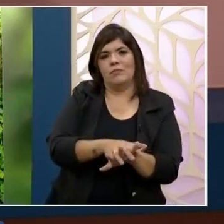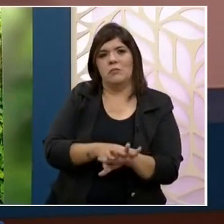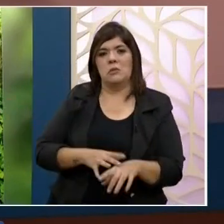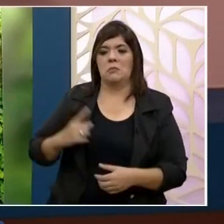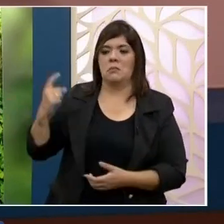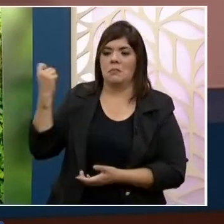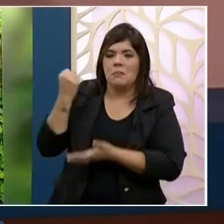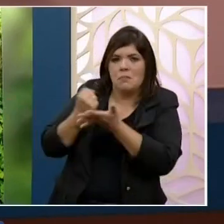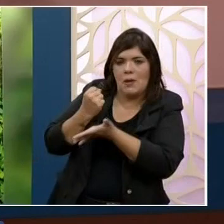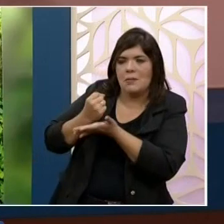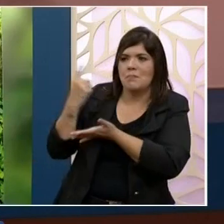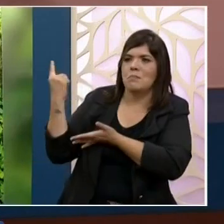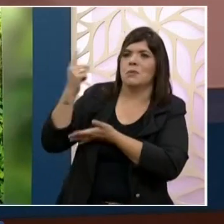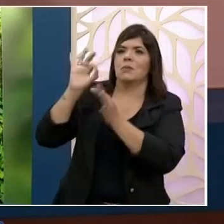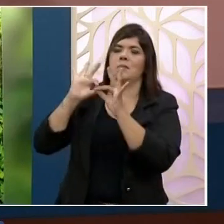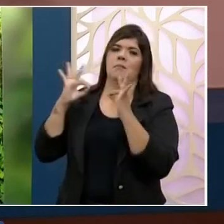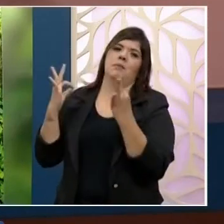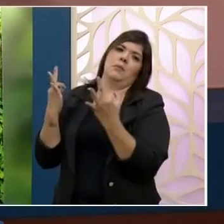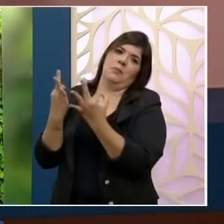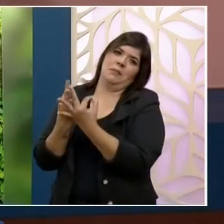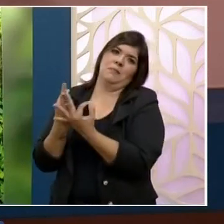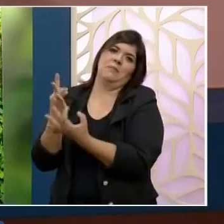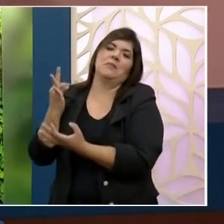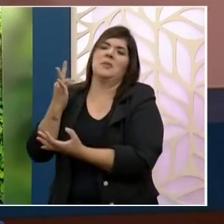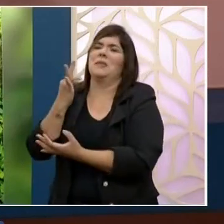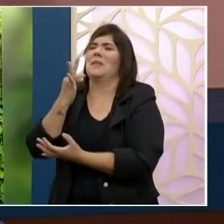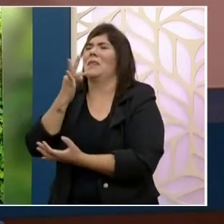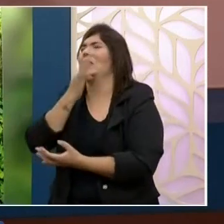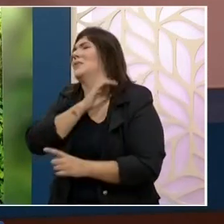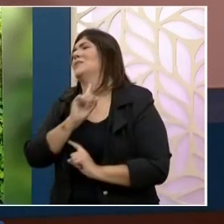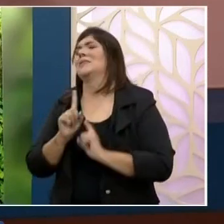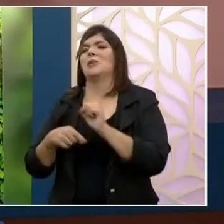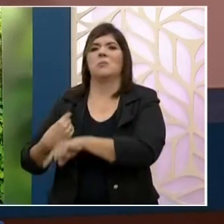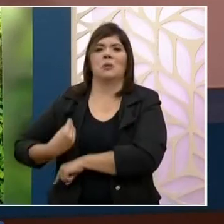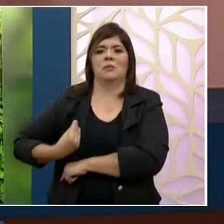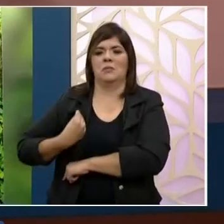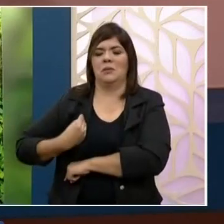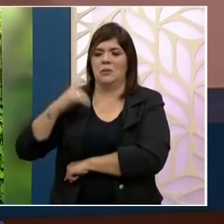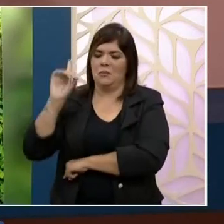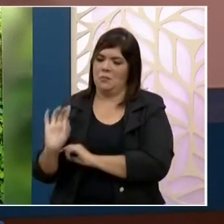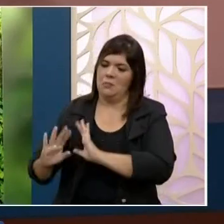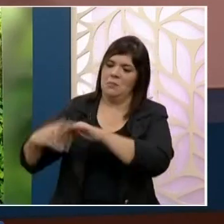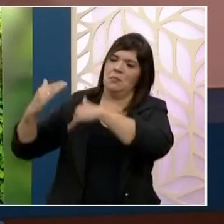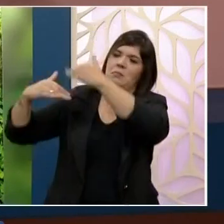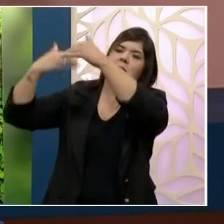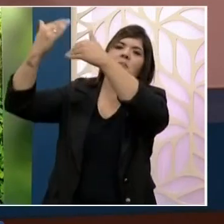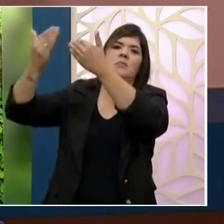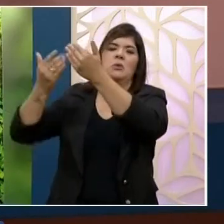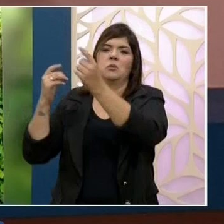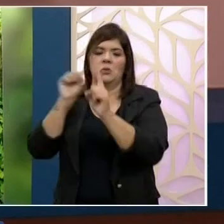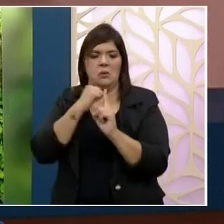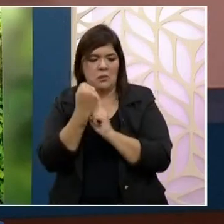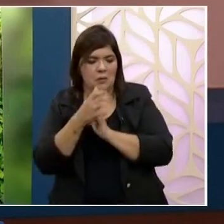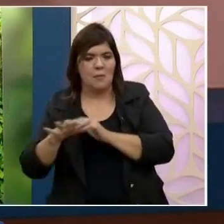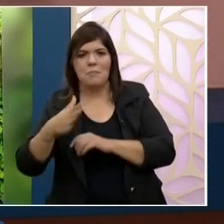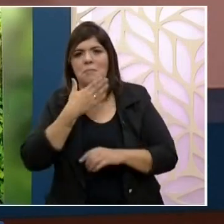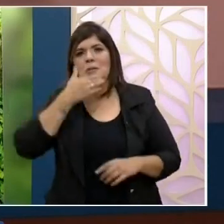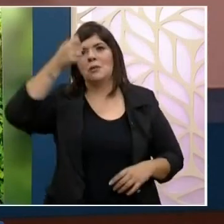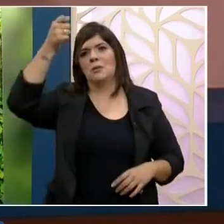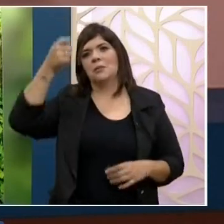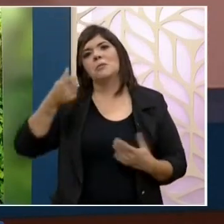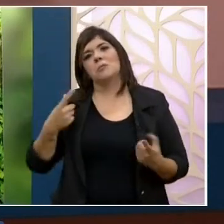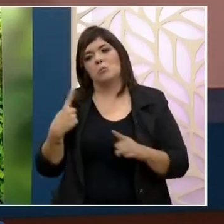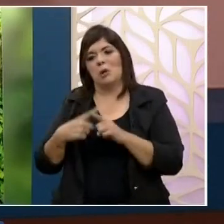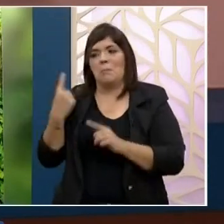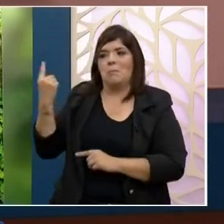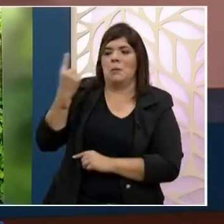base começar na família, é claro que a vida dessa pessoa com deficiência nos outros ambientes, ela vai ser muito melhor,